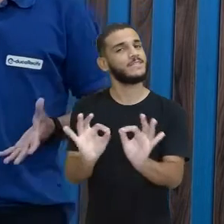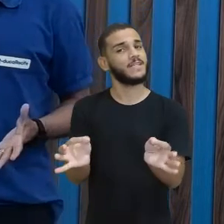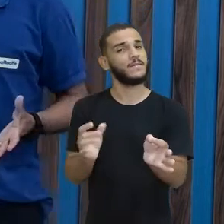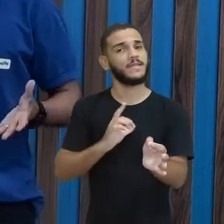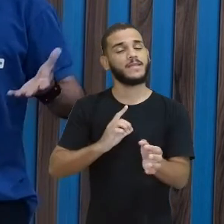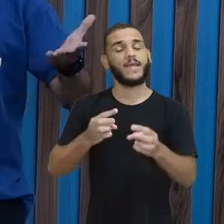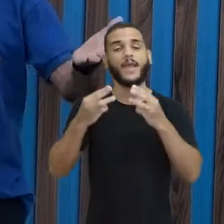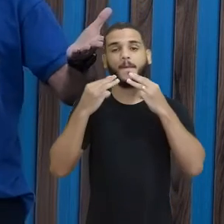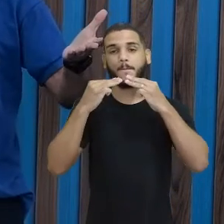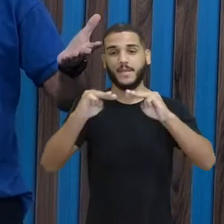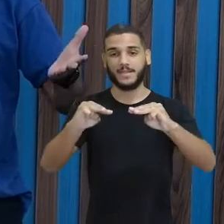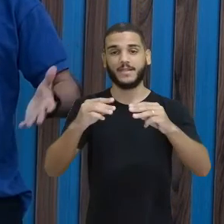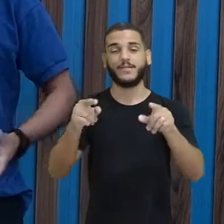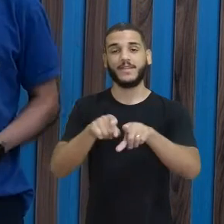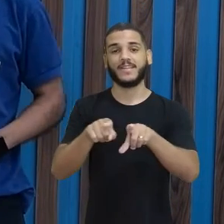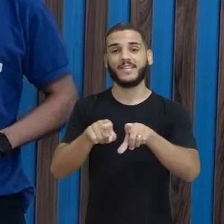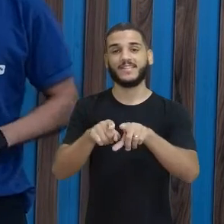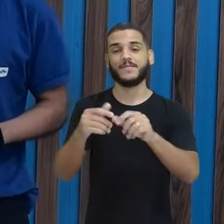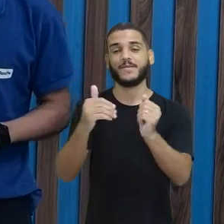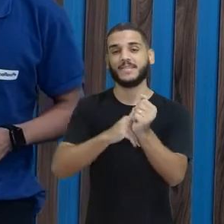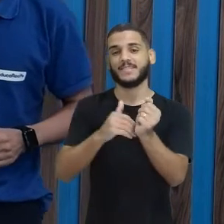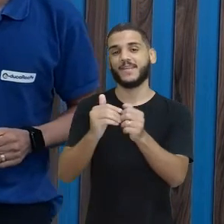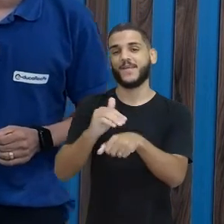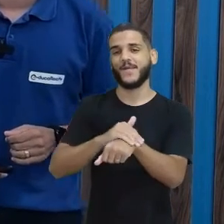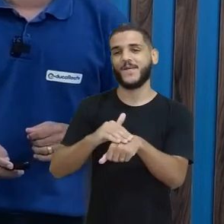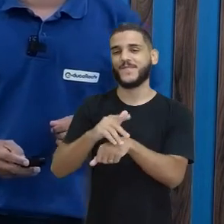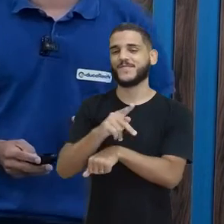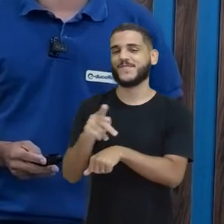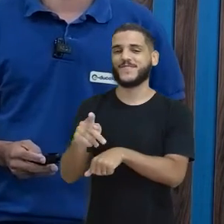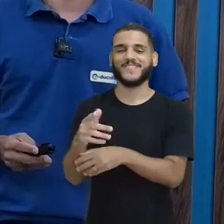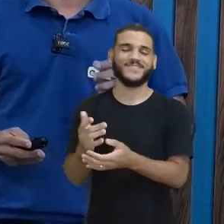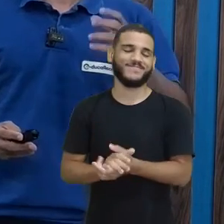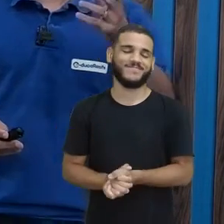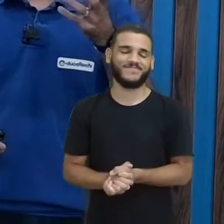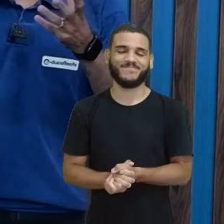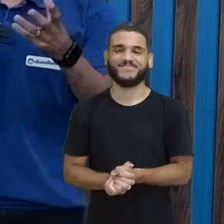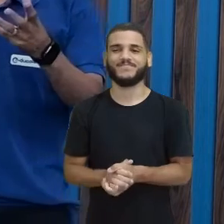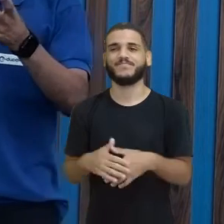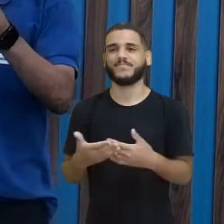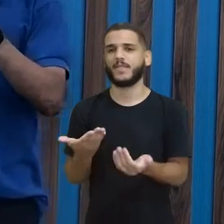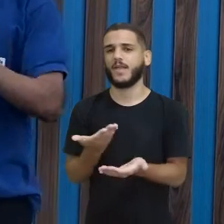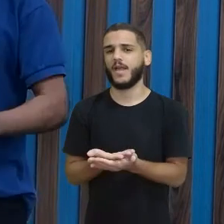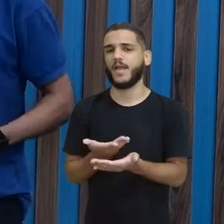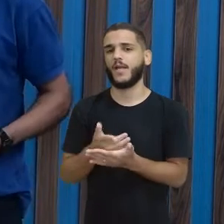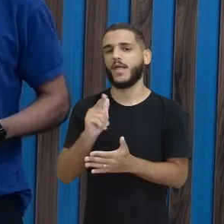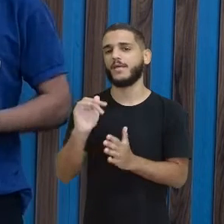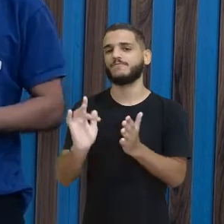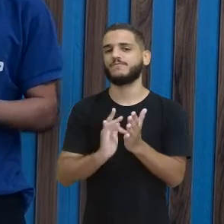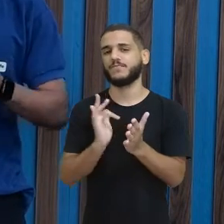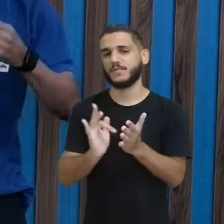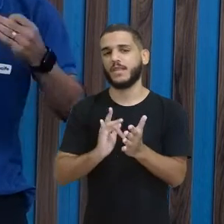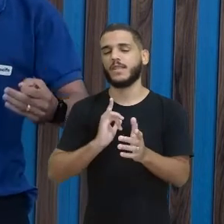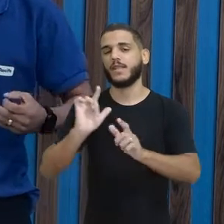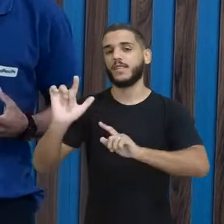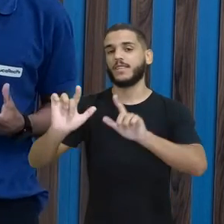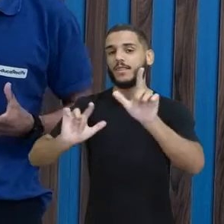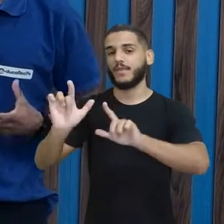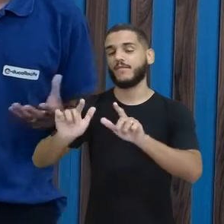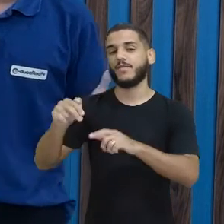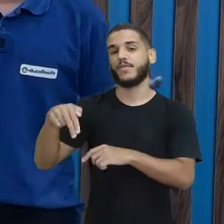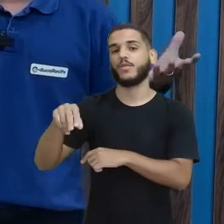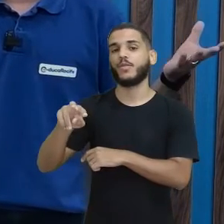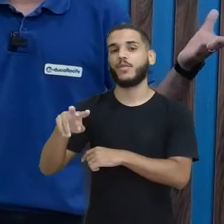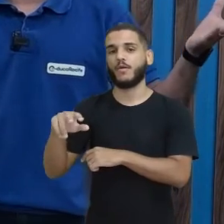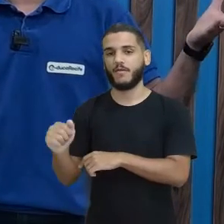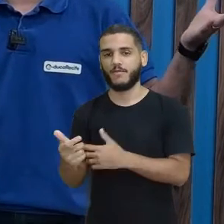matrícula e senha e vem falar com o Ricardinho numa boa. É, show de bola. E essa aula é uma aula digital, passa na TV Nova Nordeste.